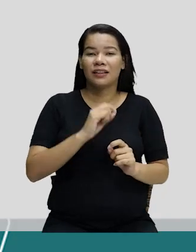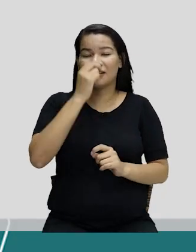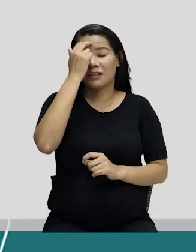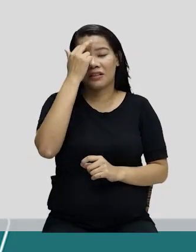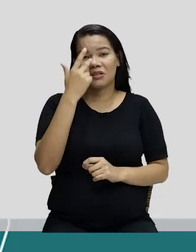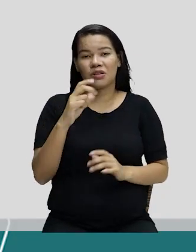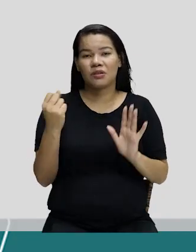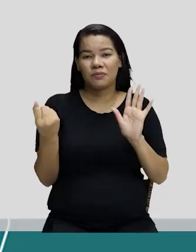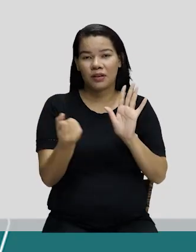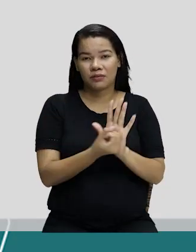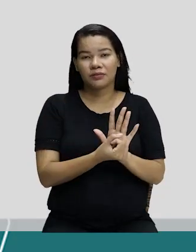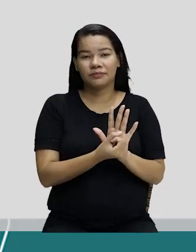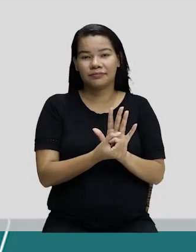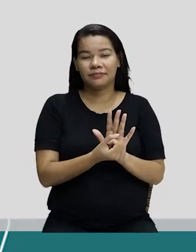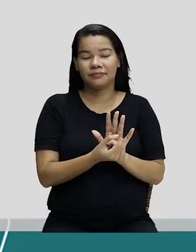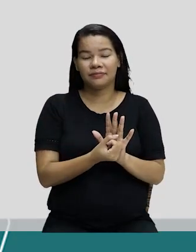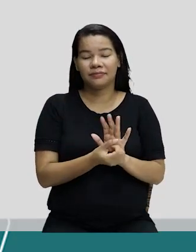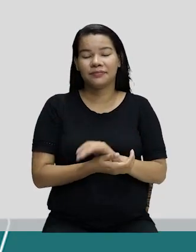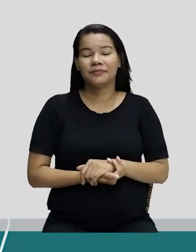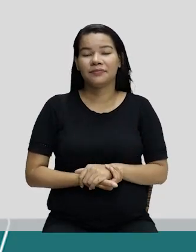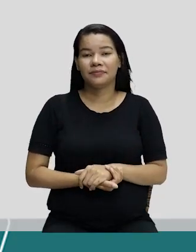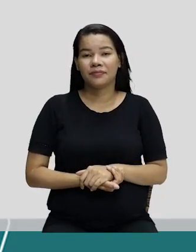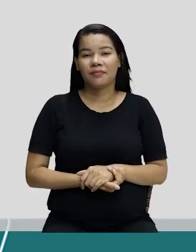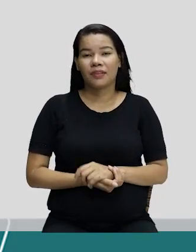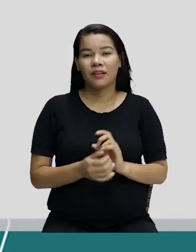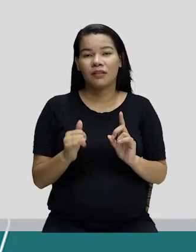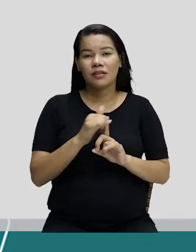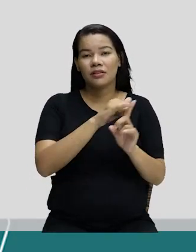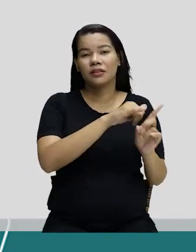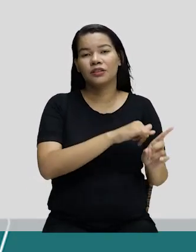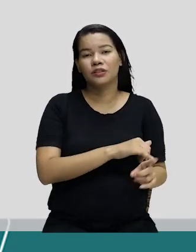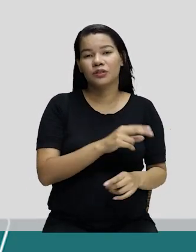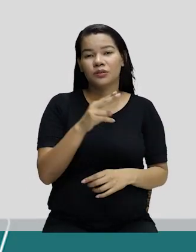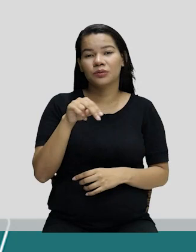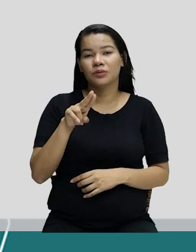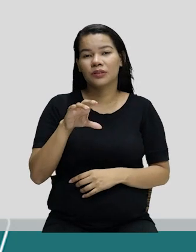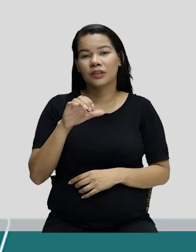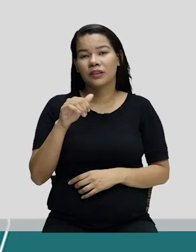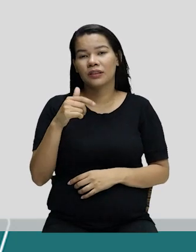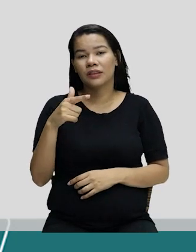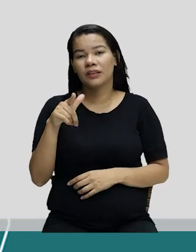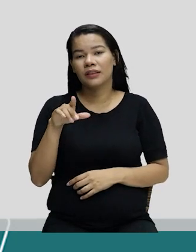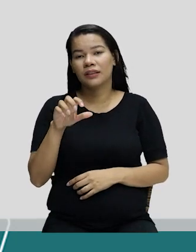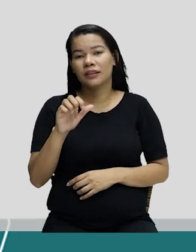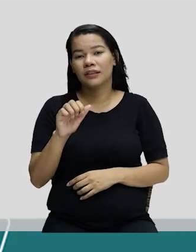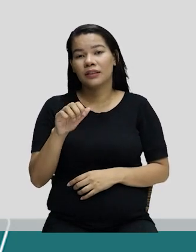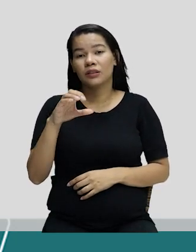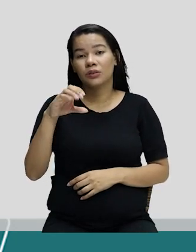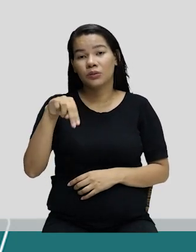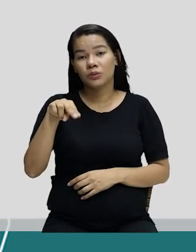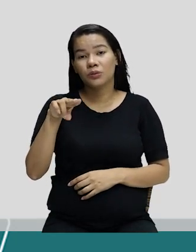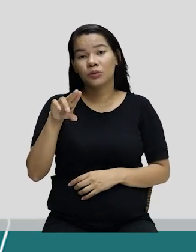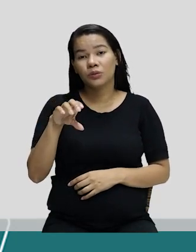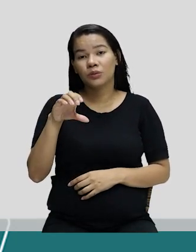O acidente nuclear de Chernobyl, certo? Nós vamos